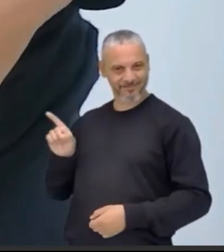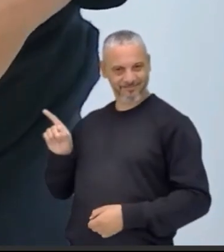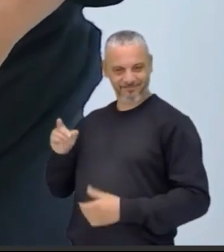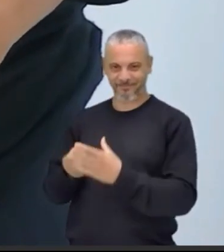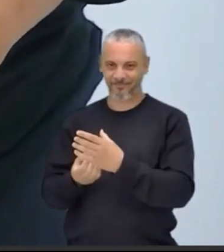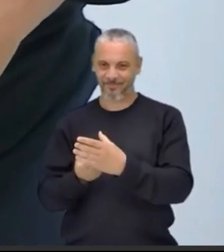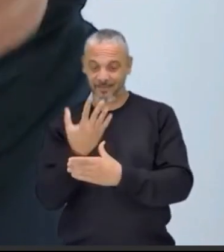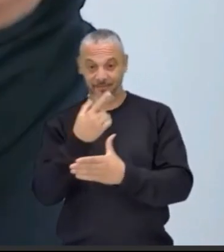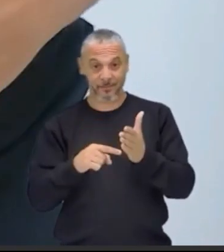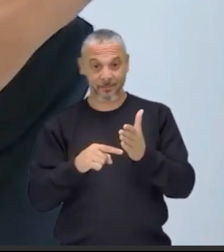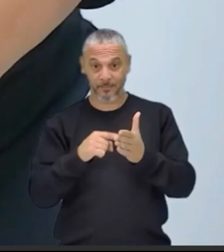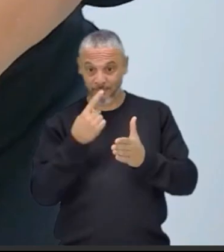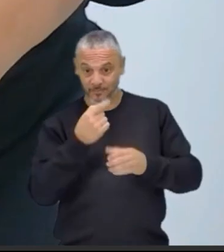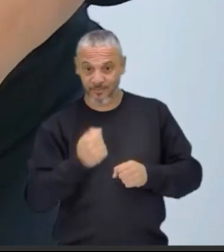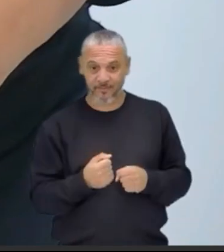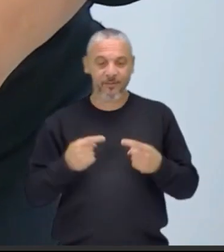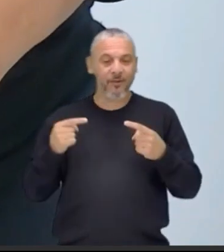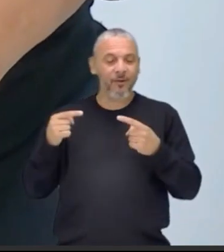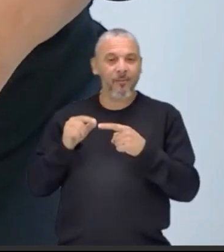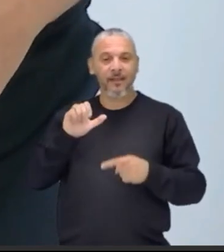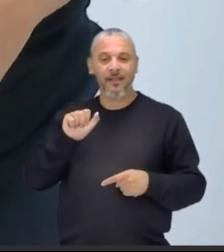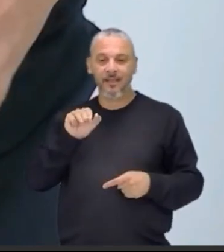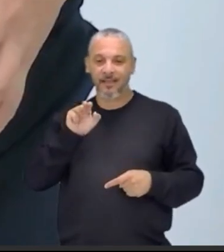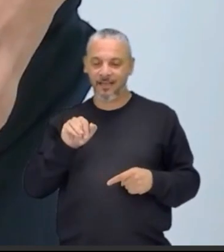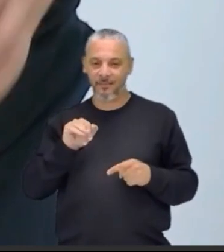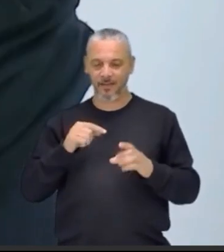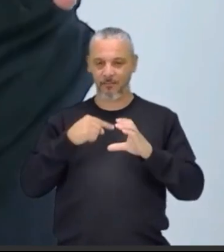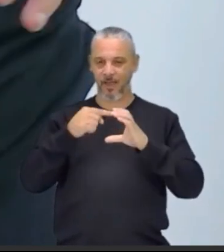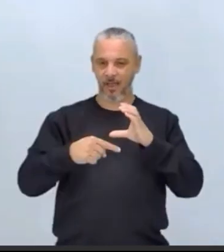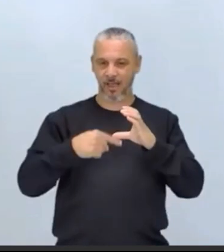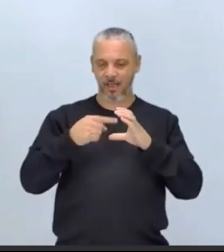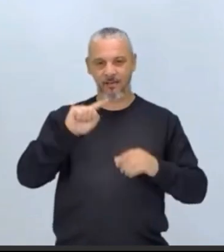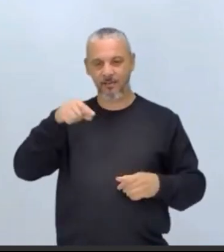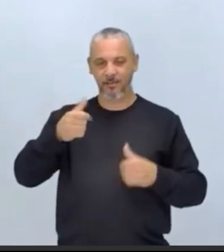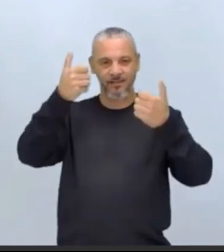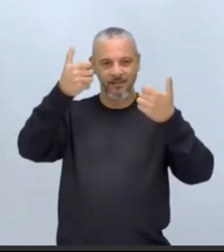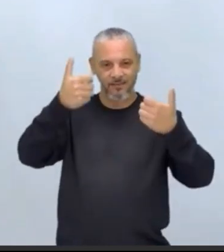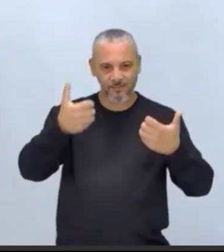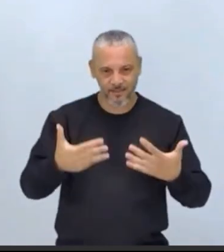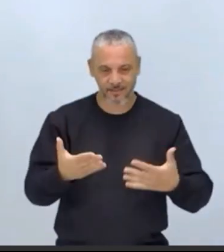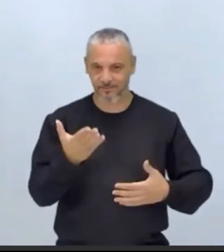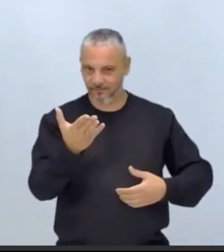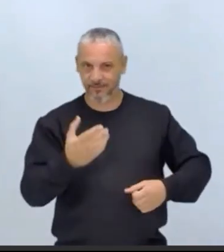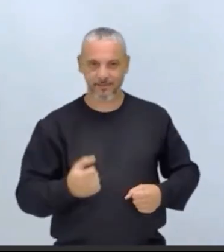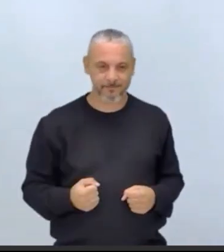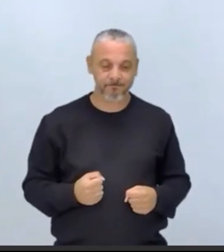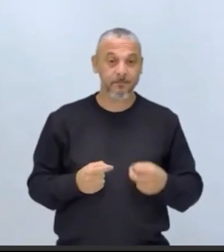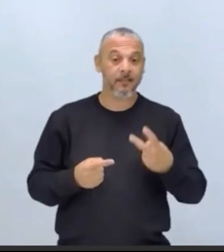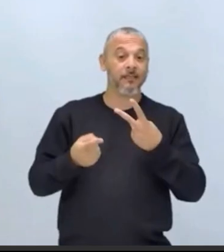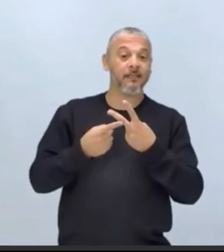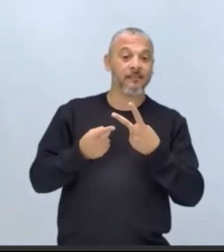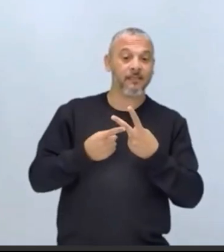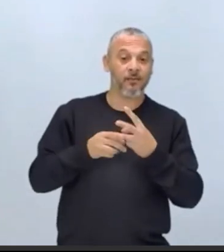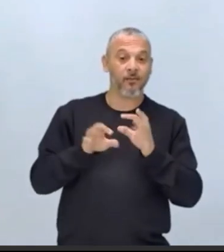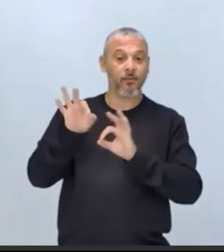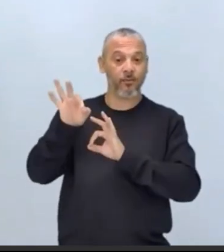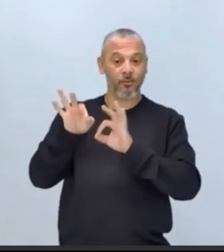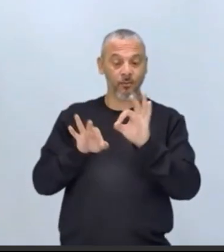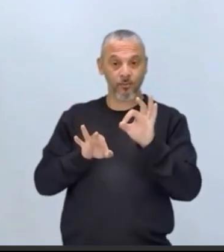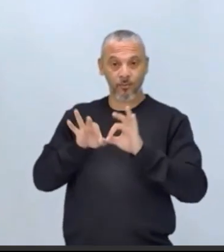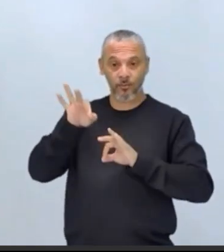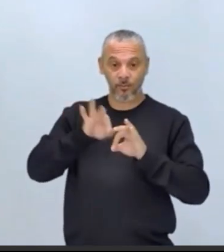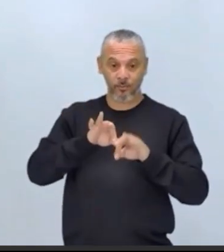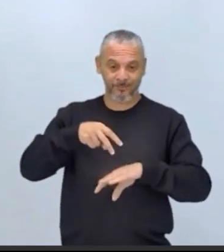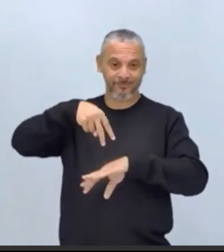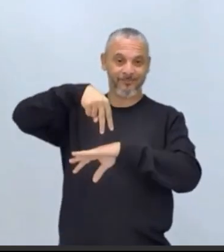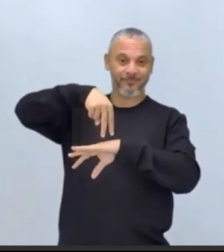si, do quadrado e do kami, que é justamente esse círculo que nós vamos falar um pouquinho mais para frente para vocês. E a segunda parte vai montar em si o